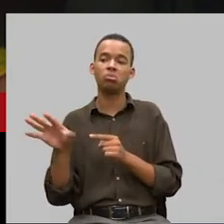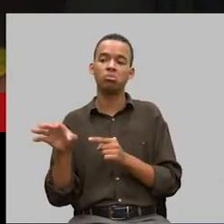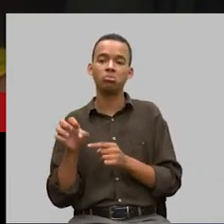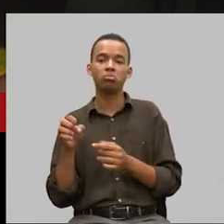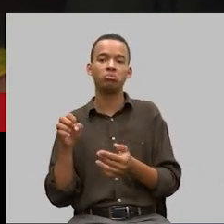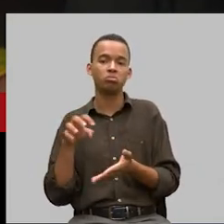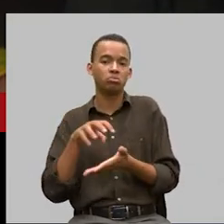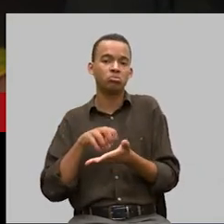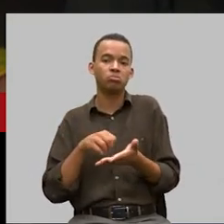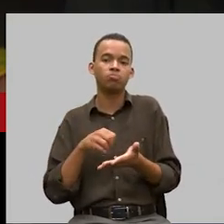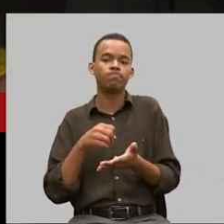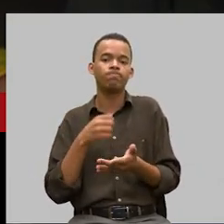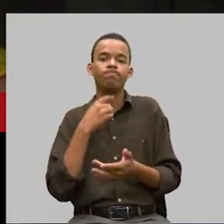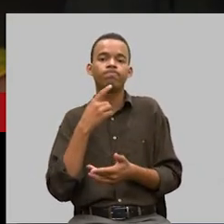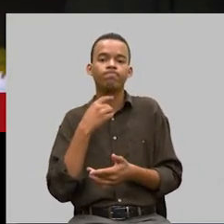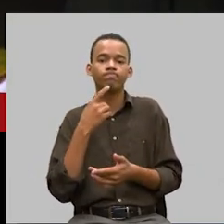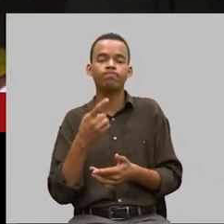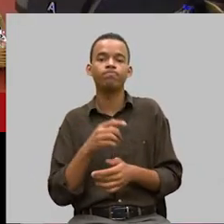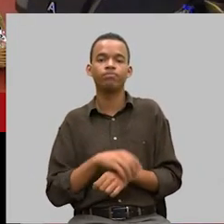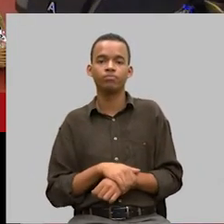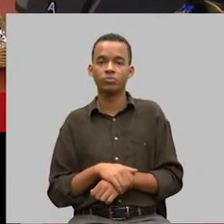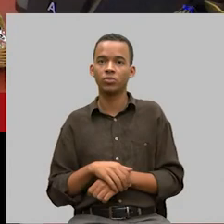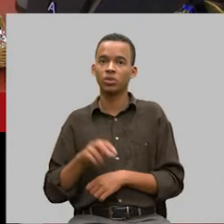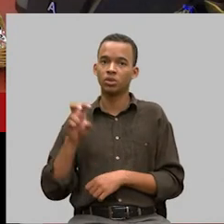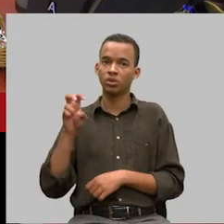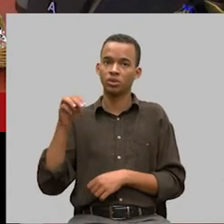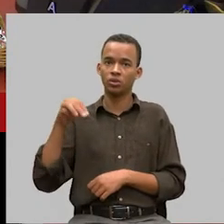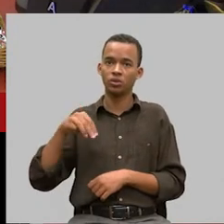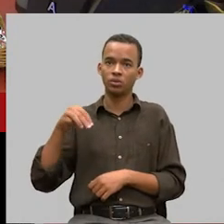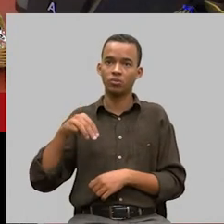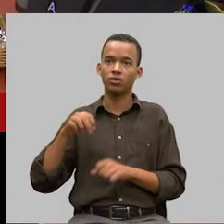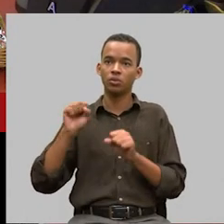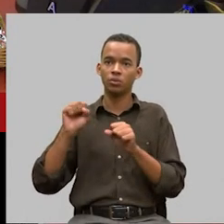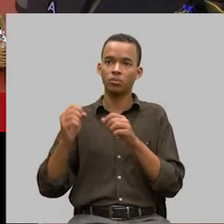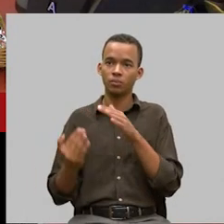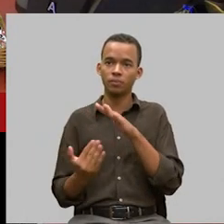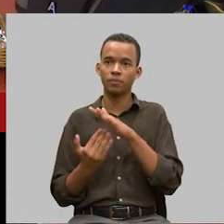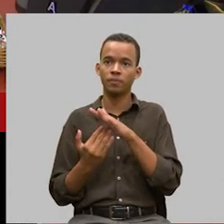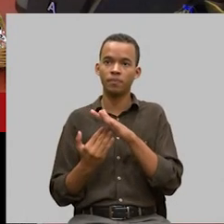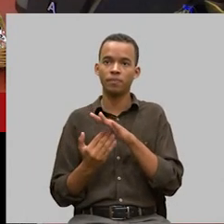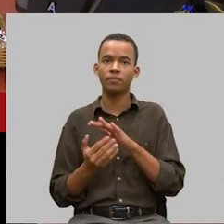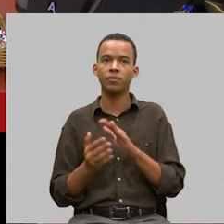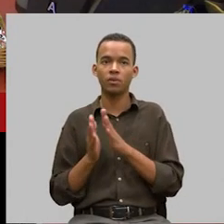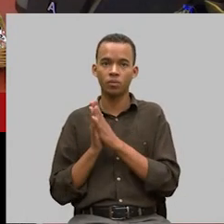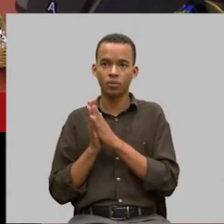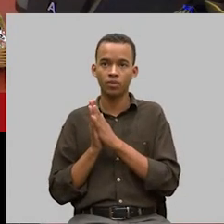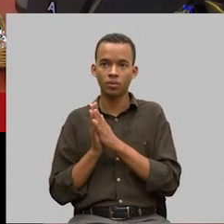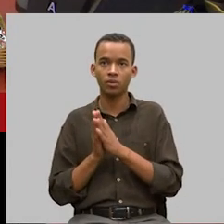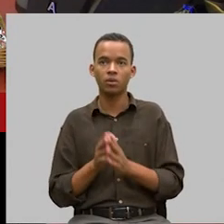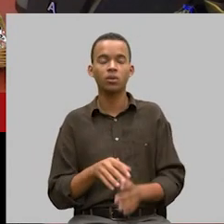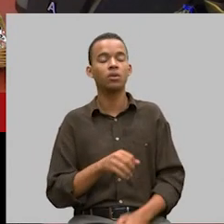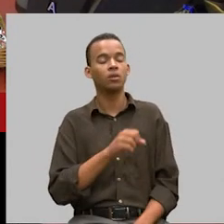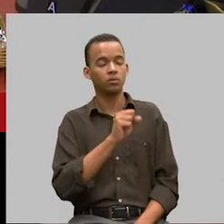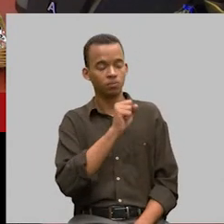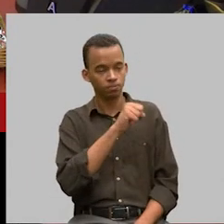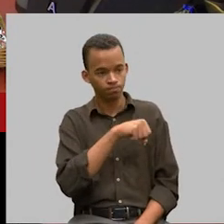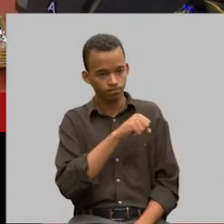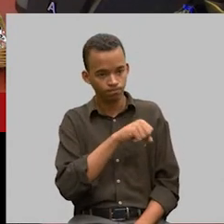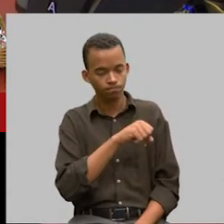R tempo de 5 minutos já esgotado concluir por favor muito obrigado sim e